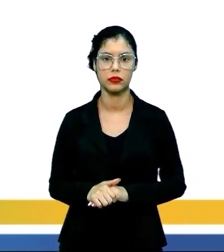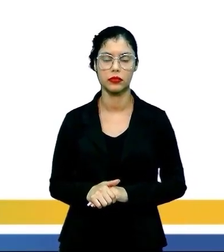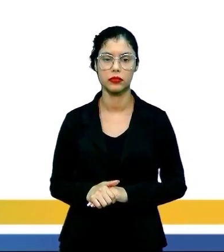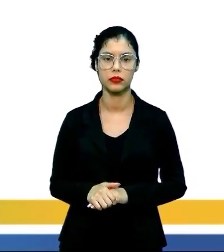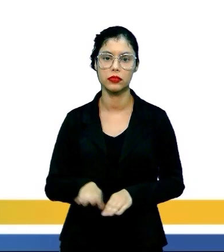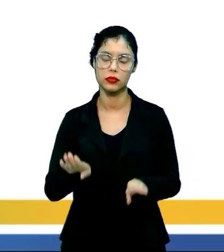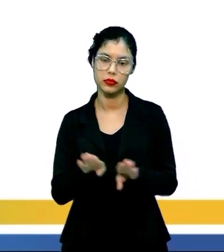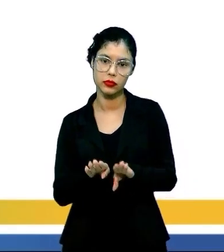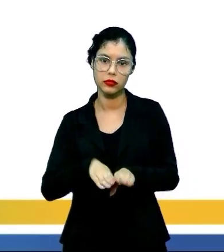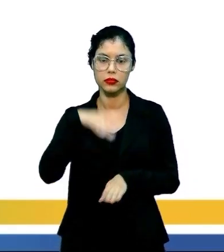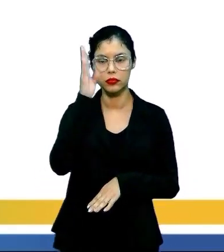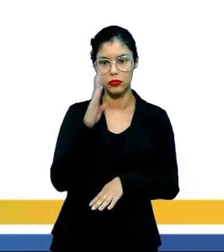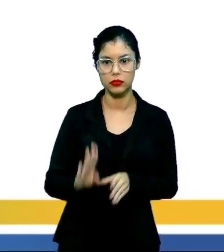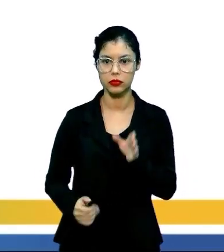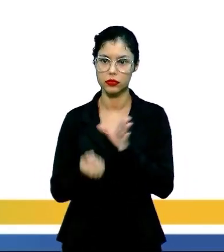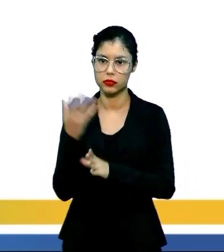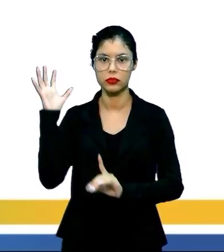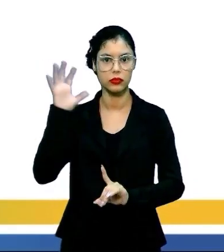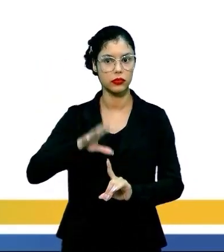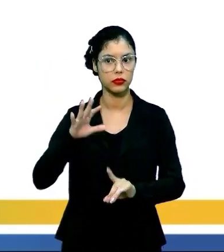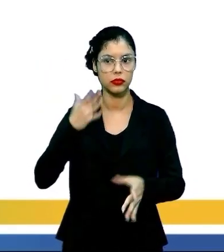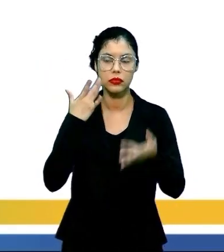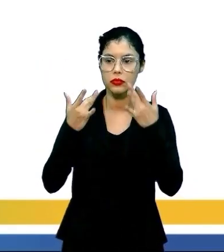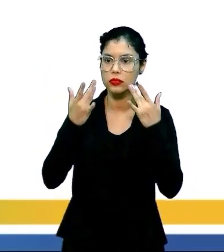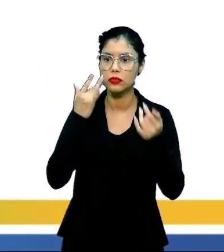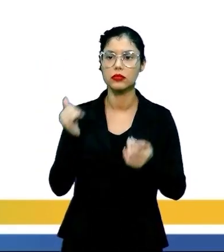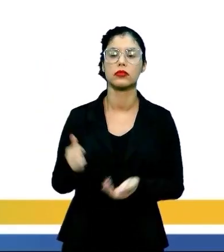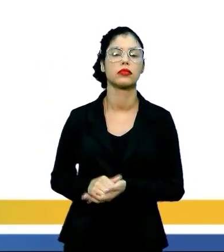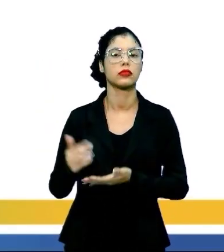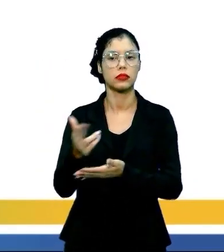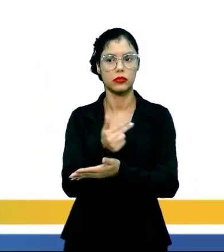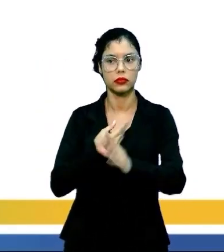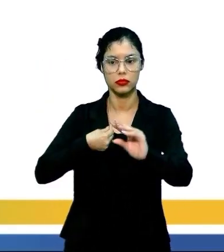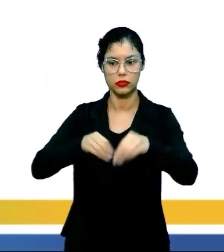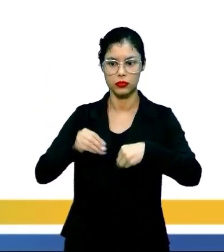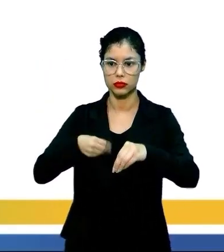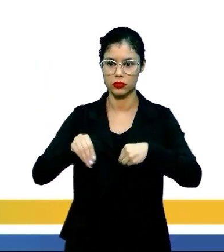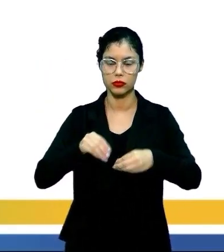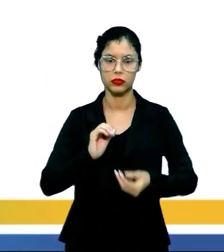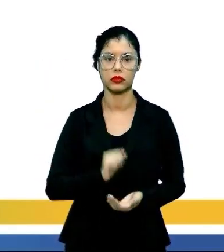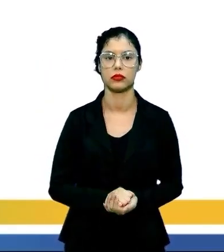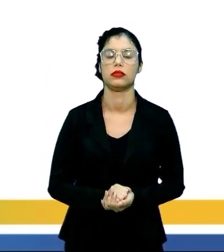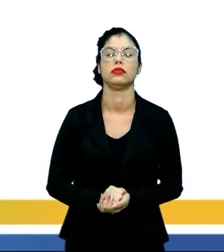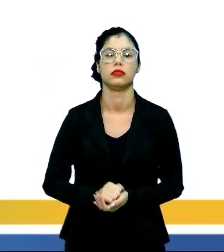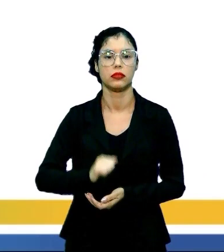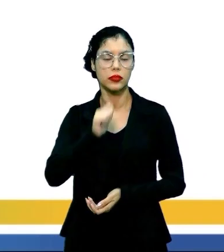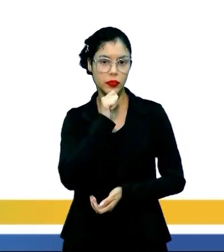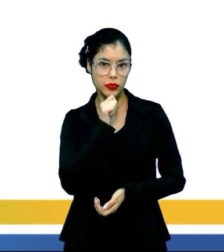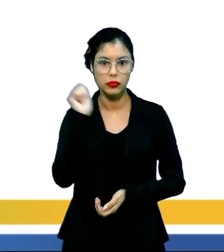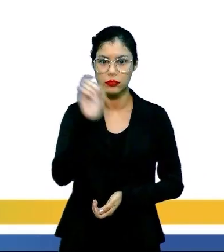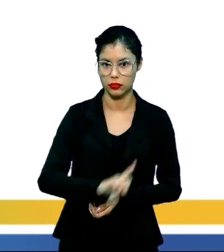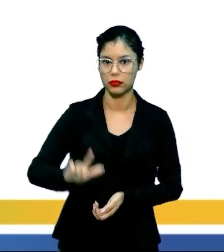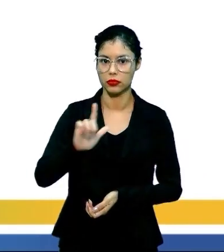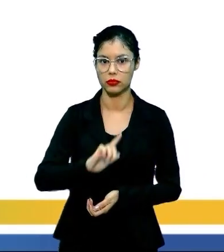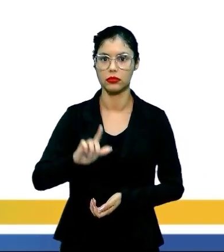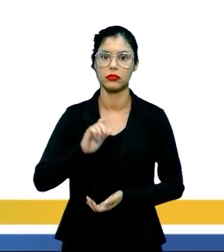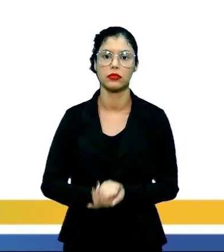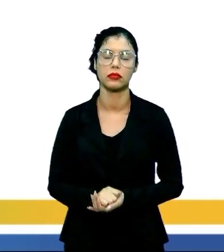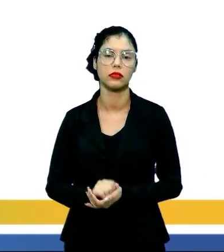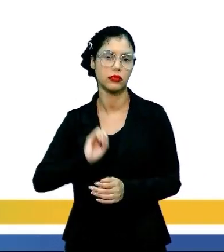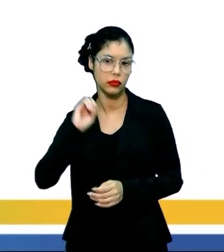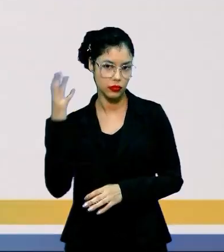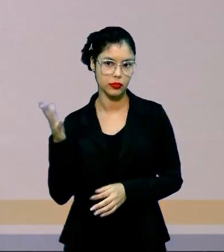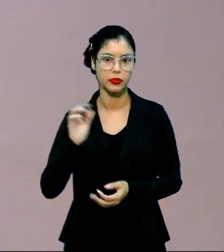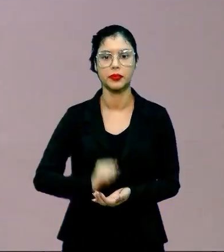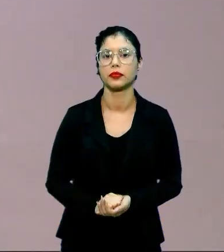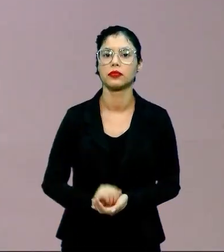O simbolismo no Brasil surgiu como influência para o teatro e as artes plásticas, além da literatura,